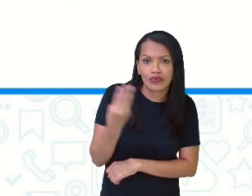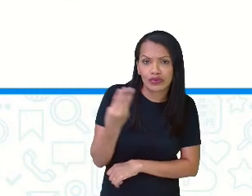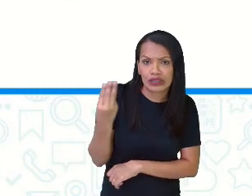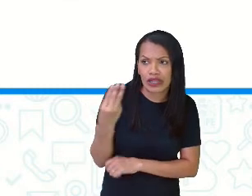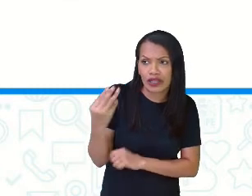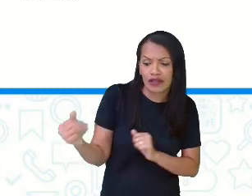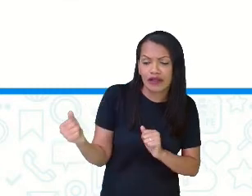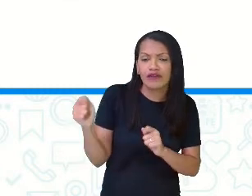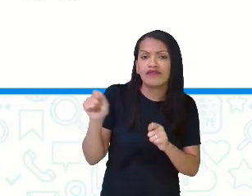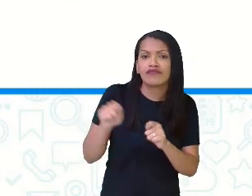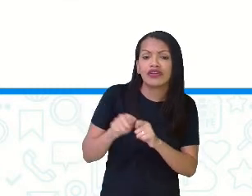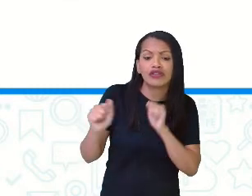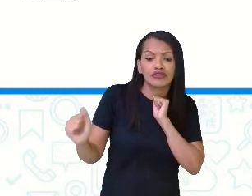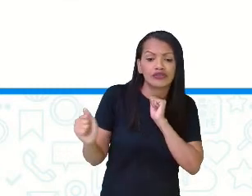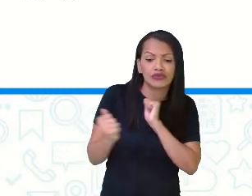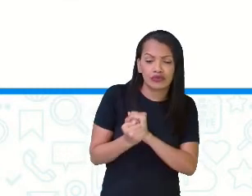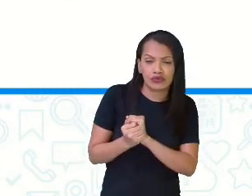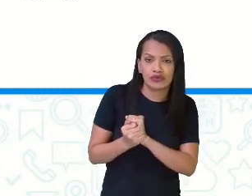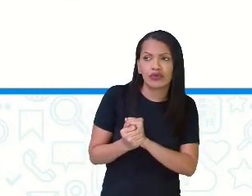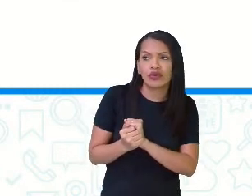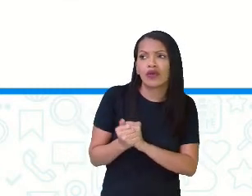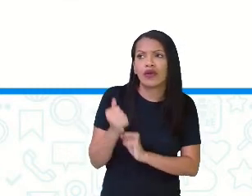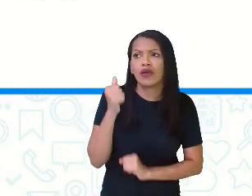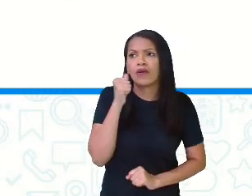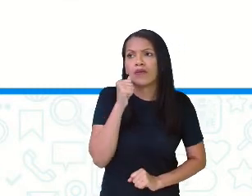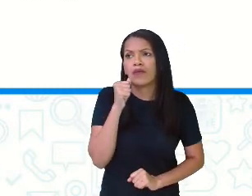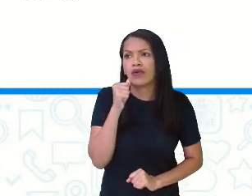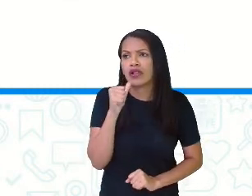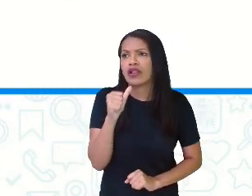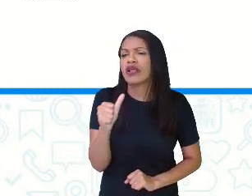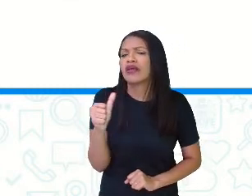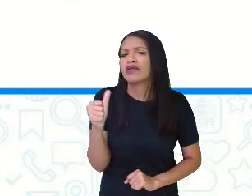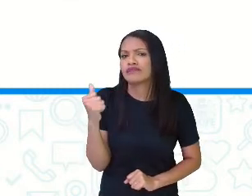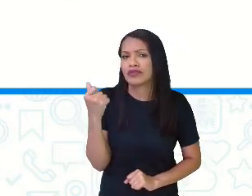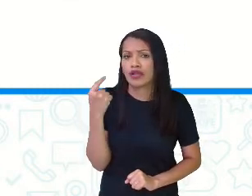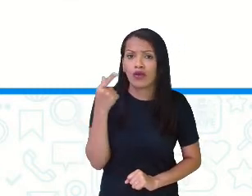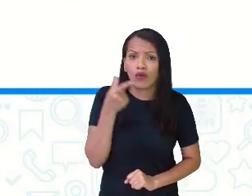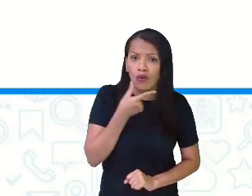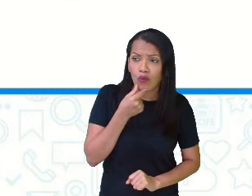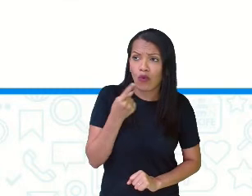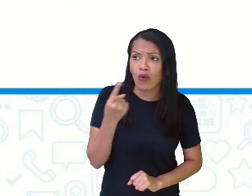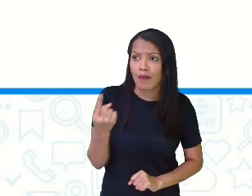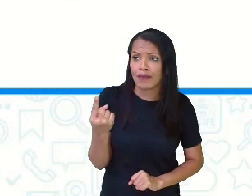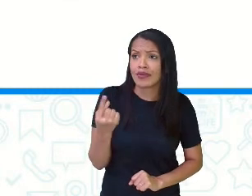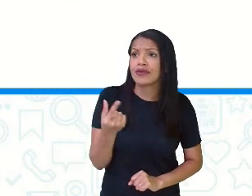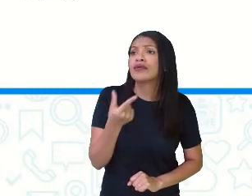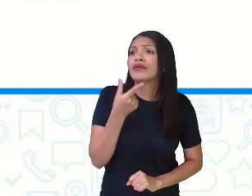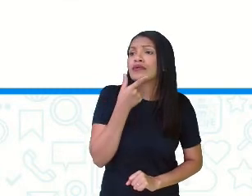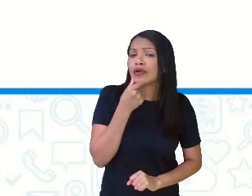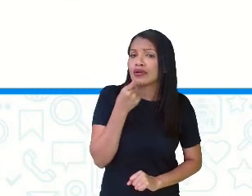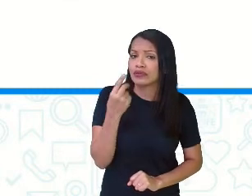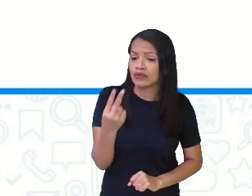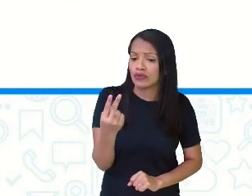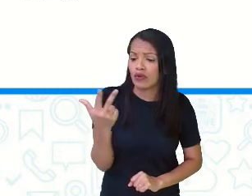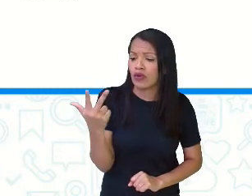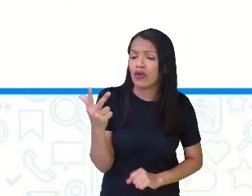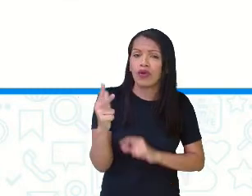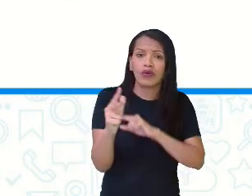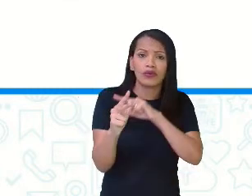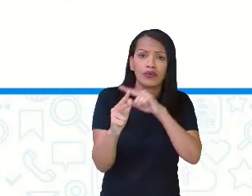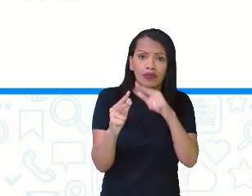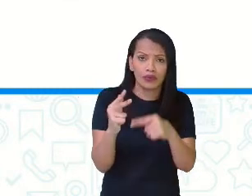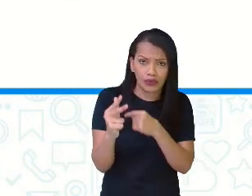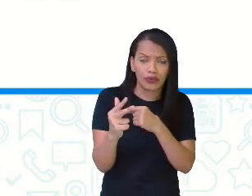juntos? 250 mais 170 mais 100. 520 pontos